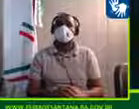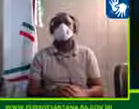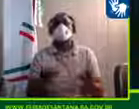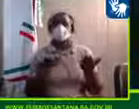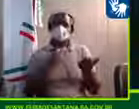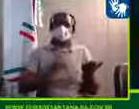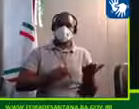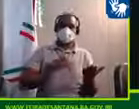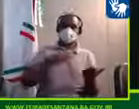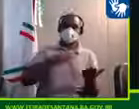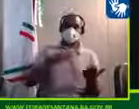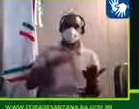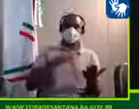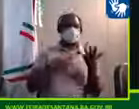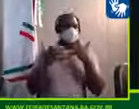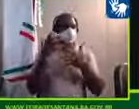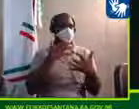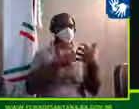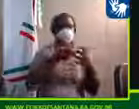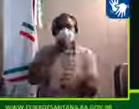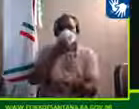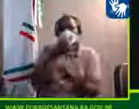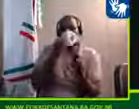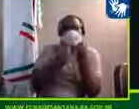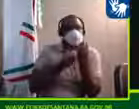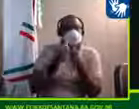Agora estou, estava aqui me mordendo com o microfone.